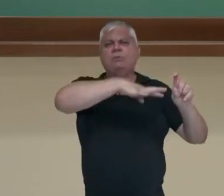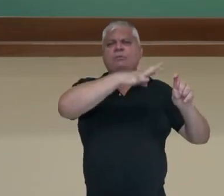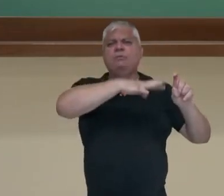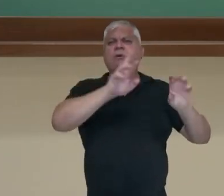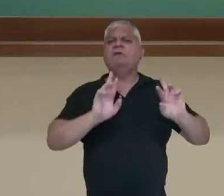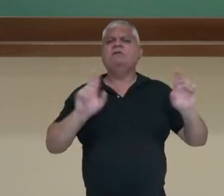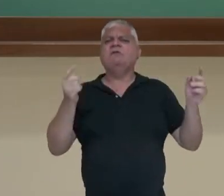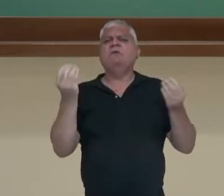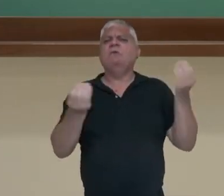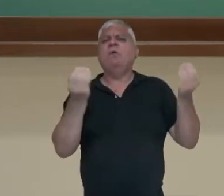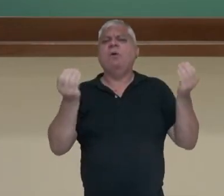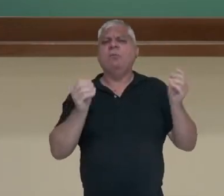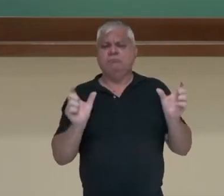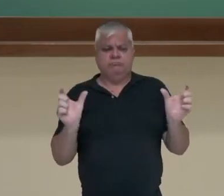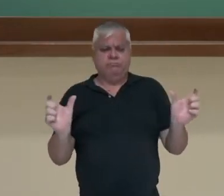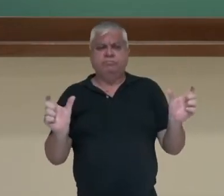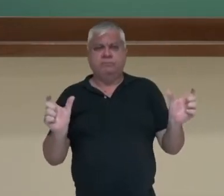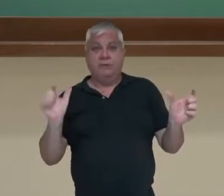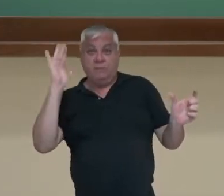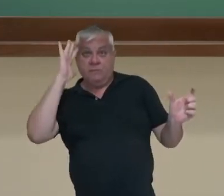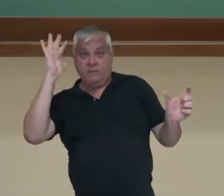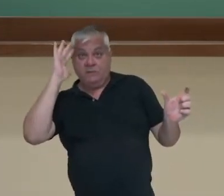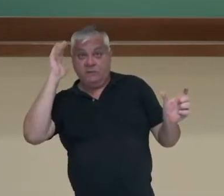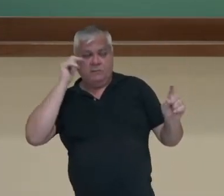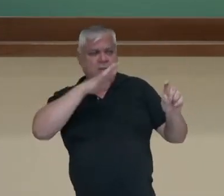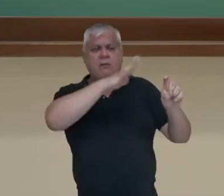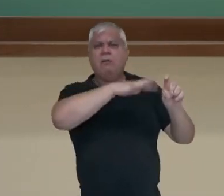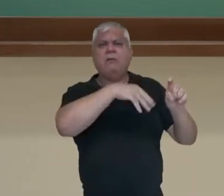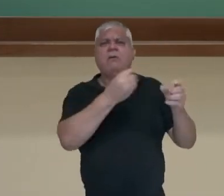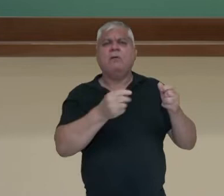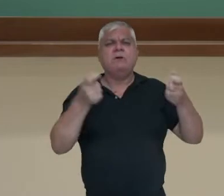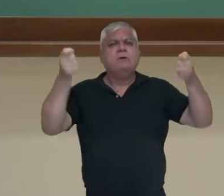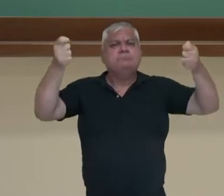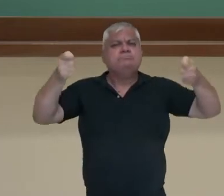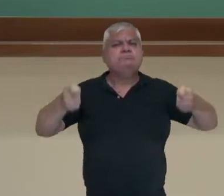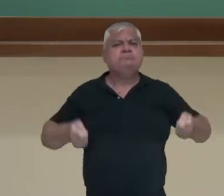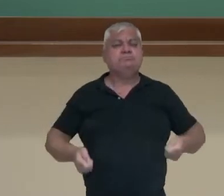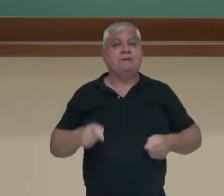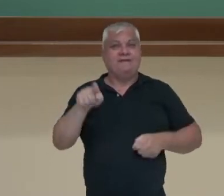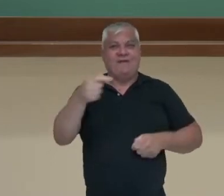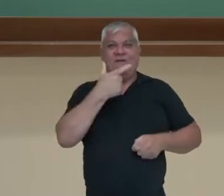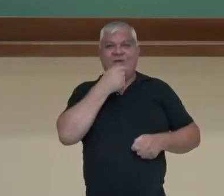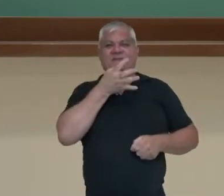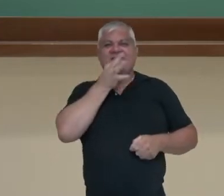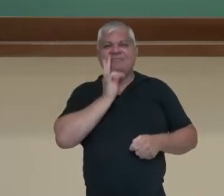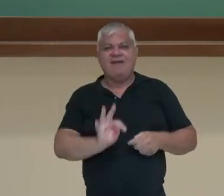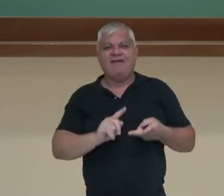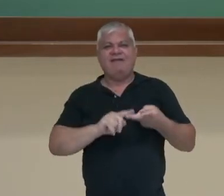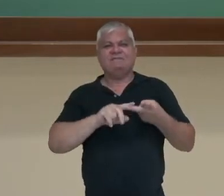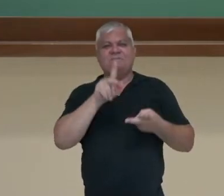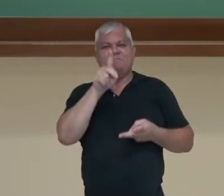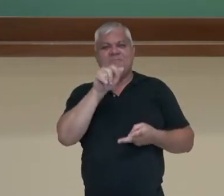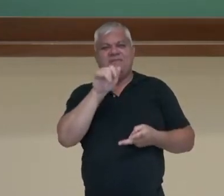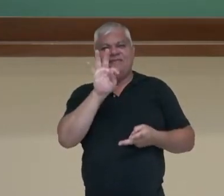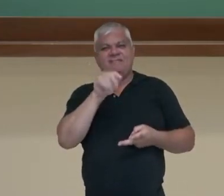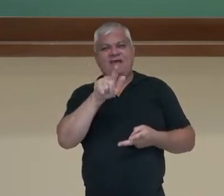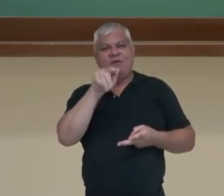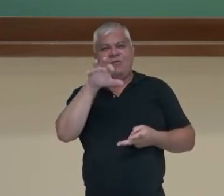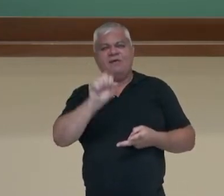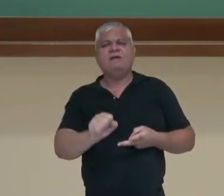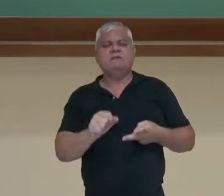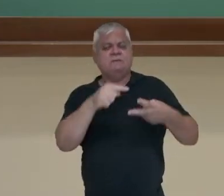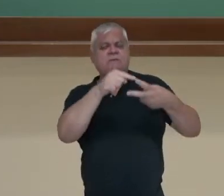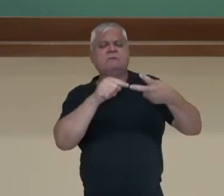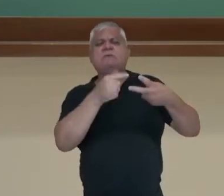pensamento filosófico. Então, veja, né? A gente falou ali um pouquinho do Tales, do Pitágoras, e qual que era a intenção deles